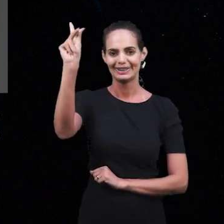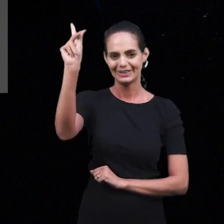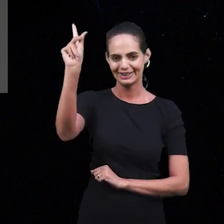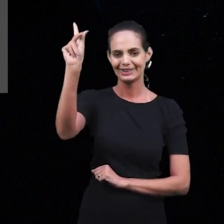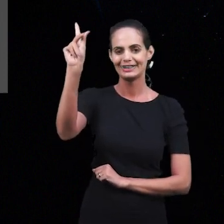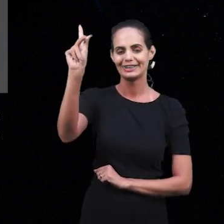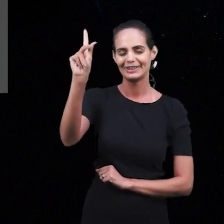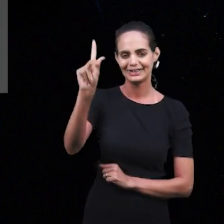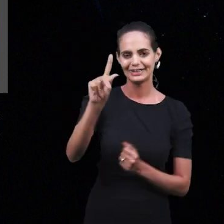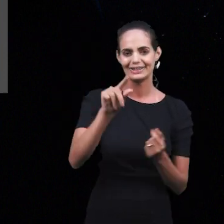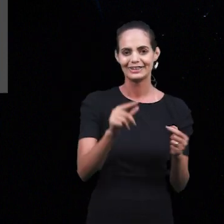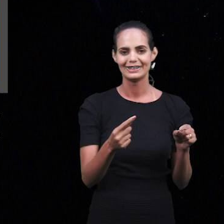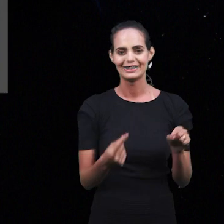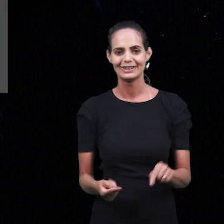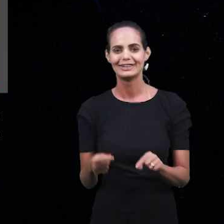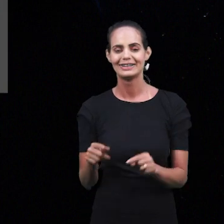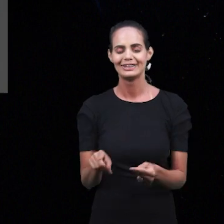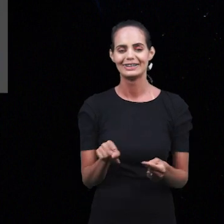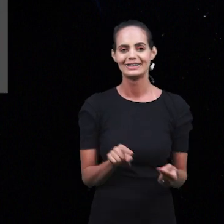porvir.